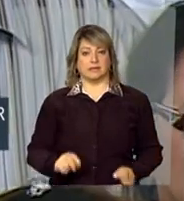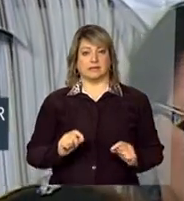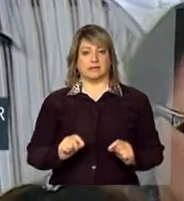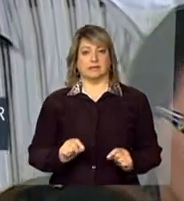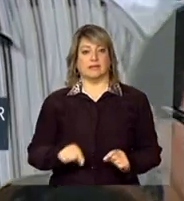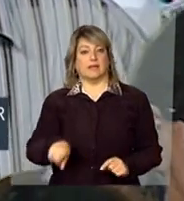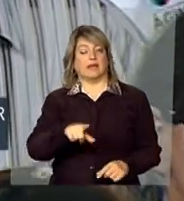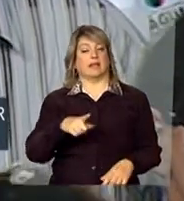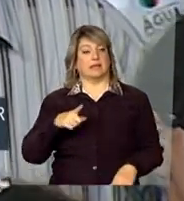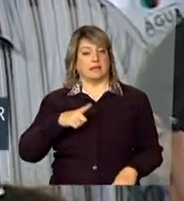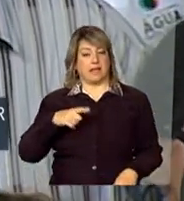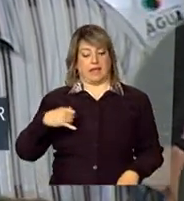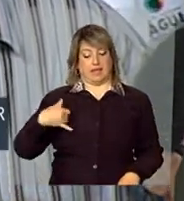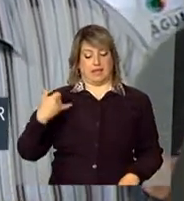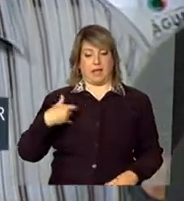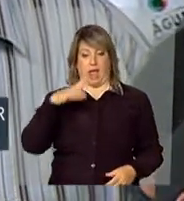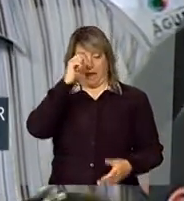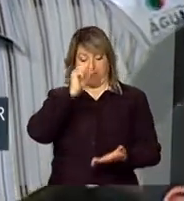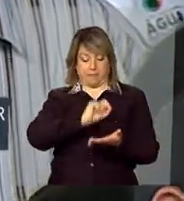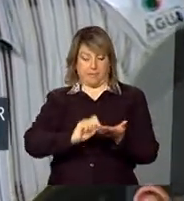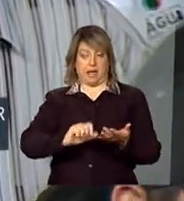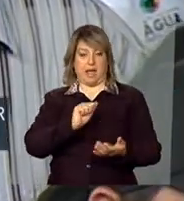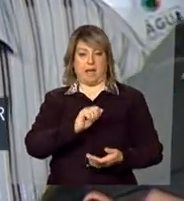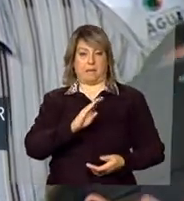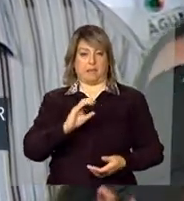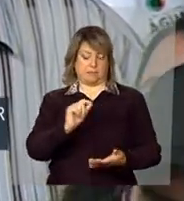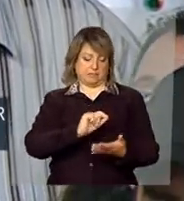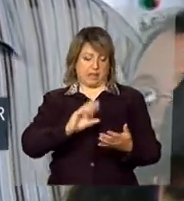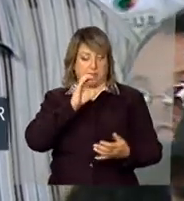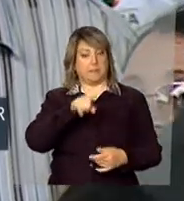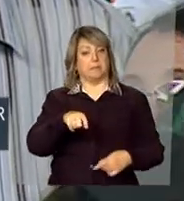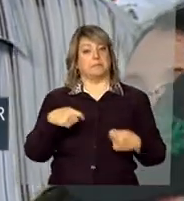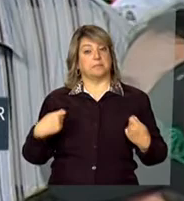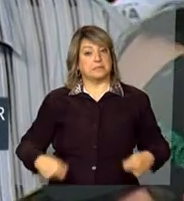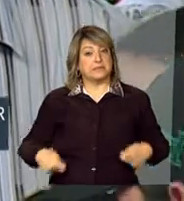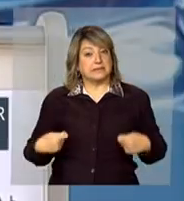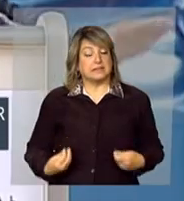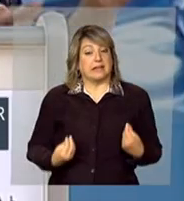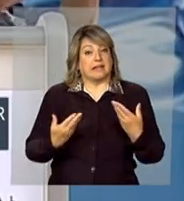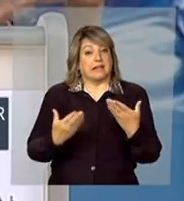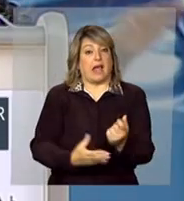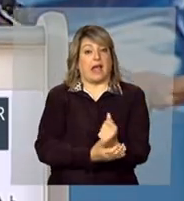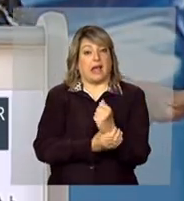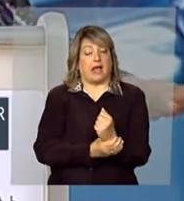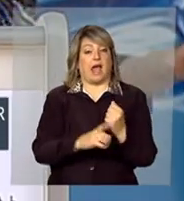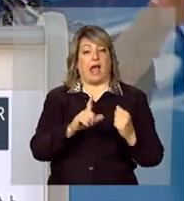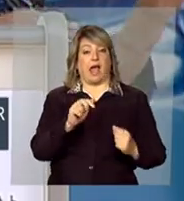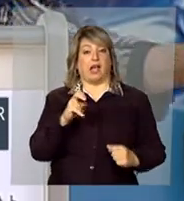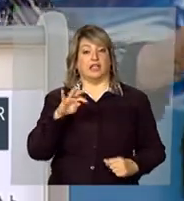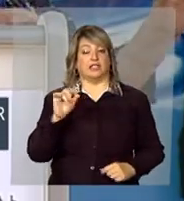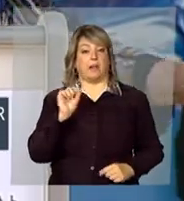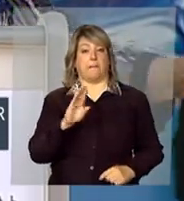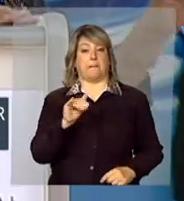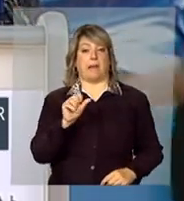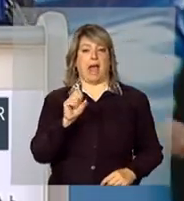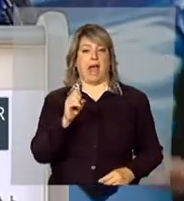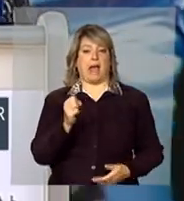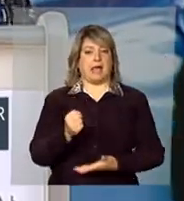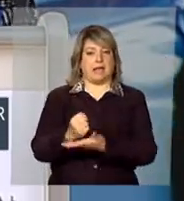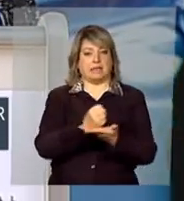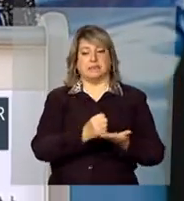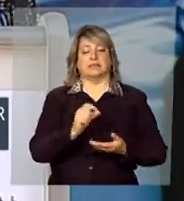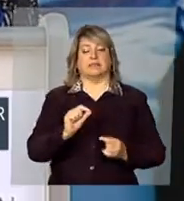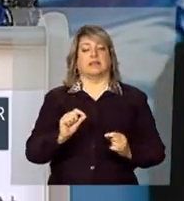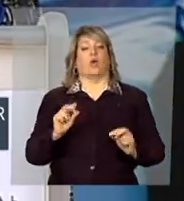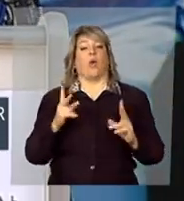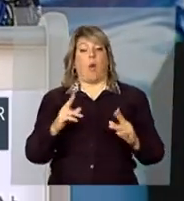que estão em idade de alfabetização, nós temos de garantir a base. É que nem construir uma casa, a